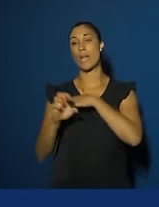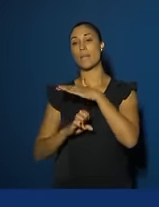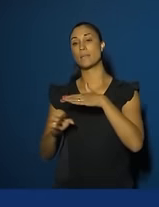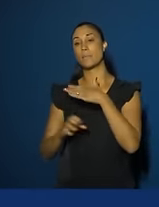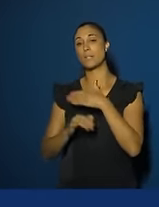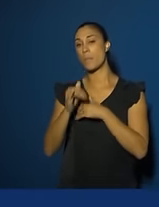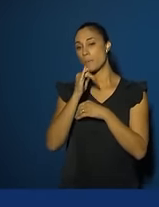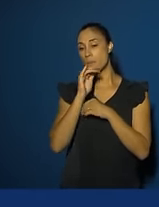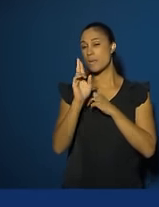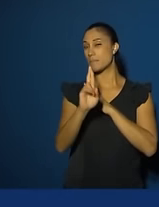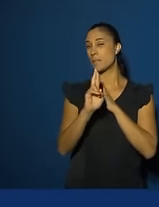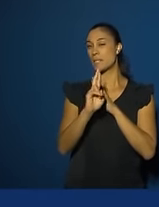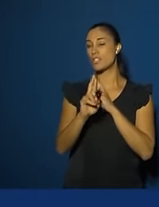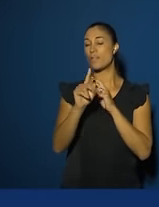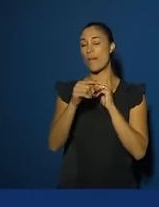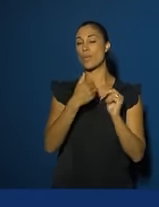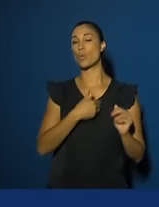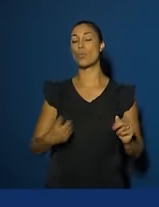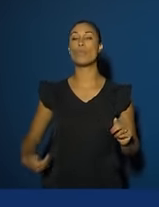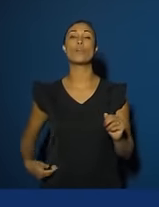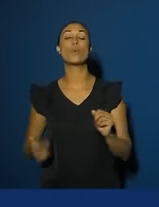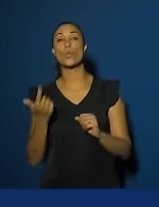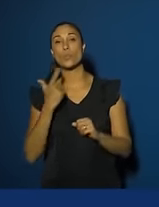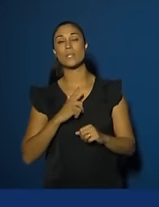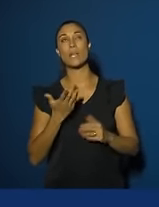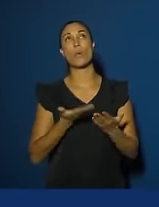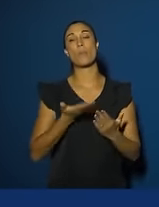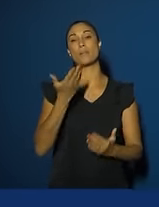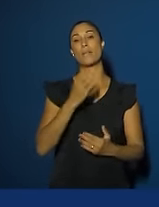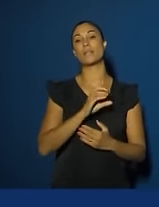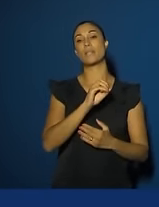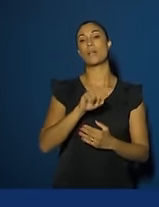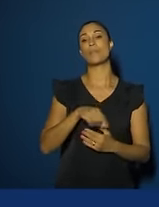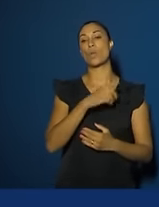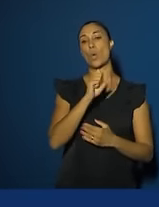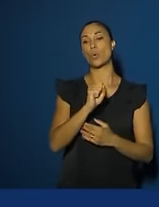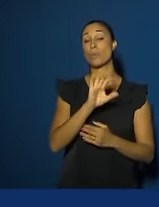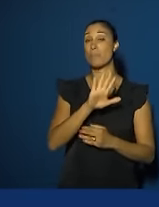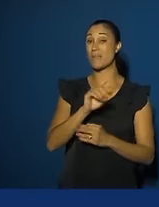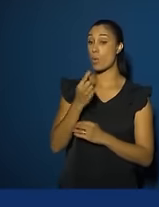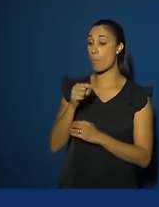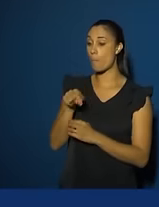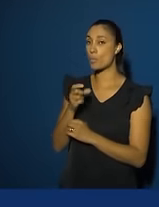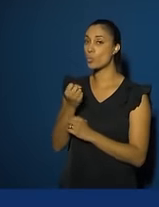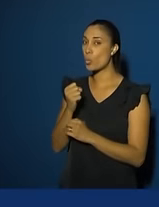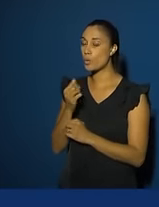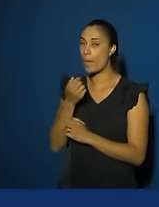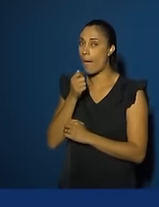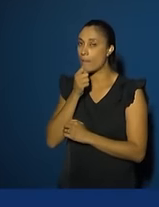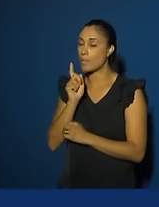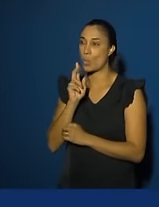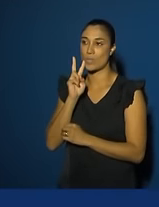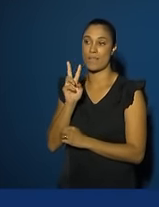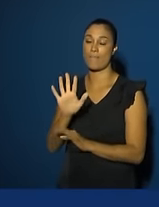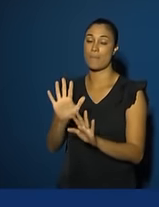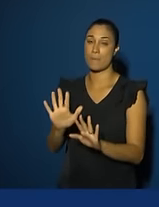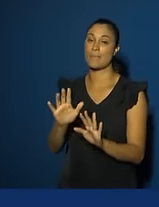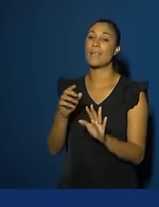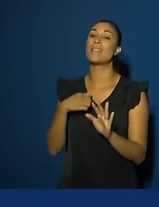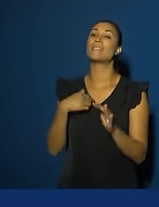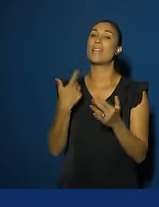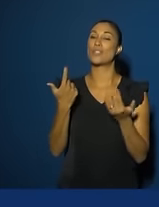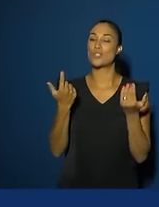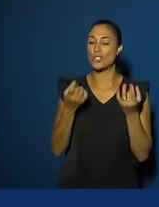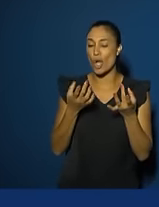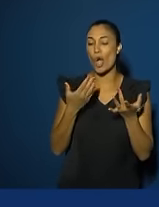BTG é que olha eventualmente o governo consegue aumentar aí 08 um ponto do PIB mas 1.8 a gente ainda não consegue ver mas claro o jogo tá